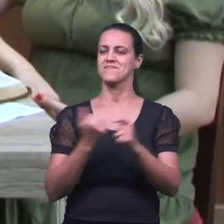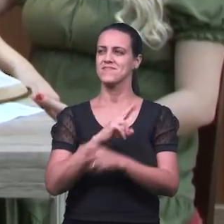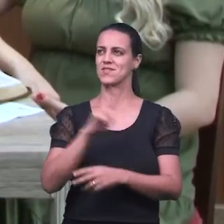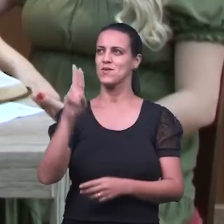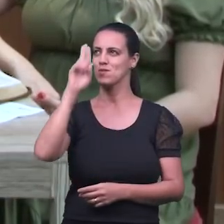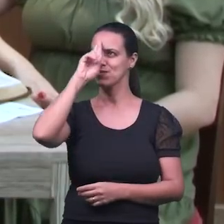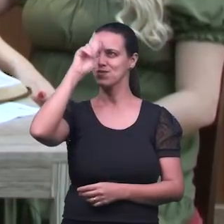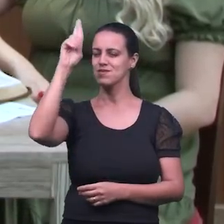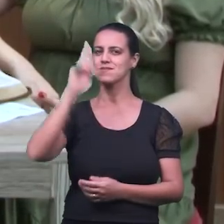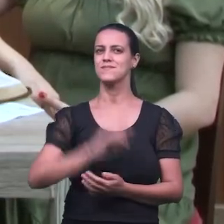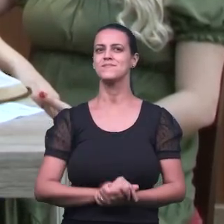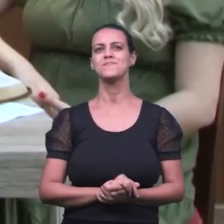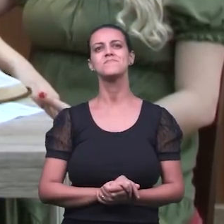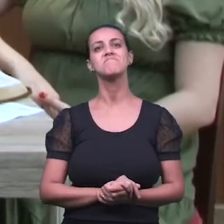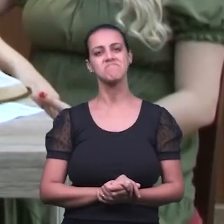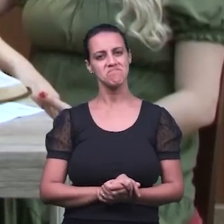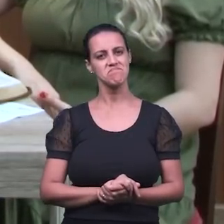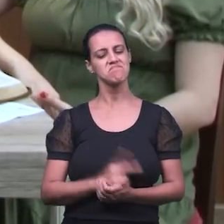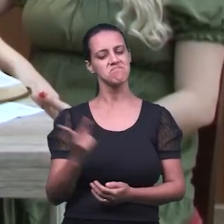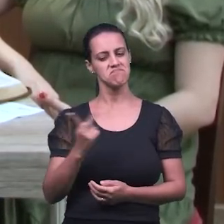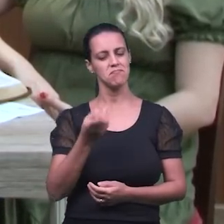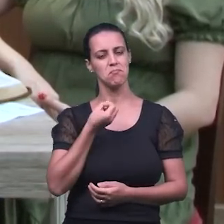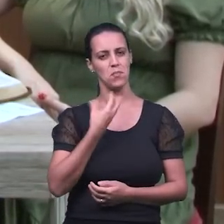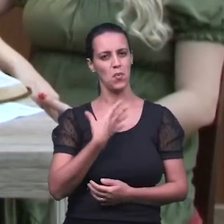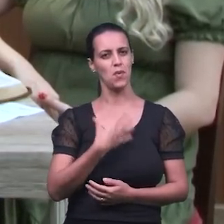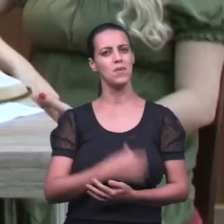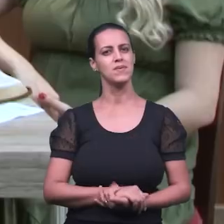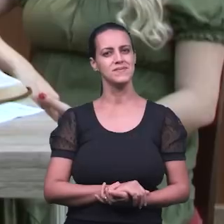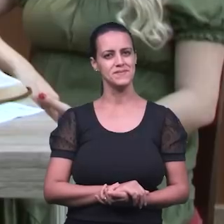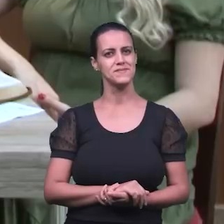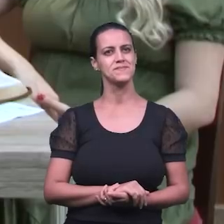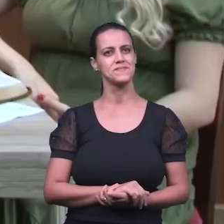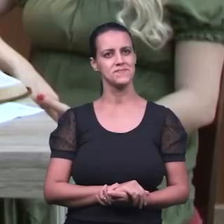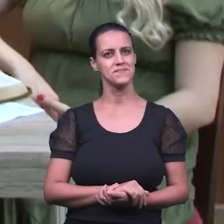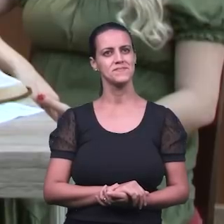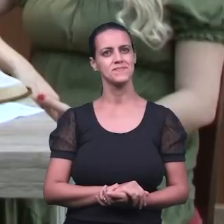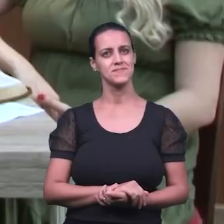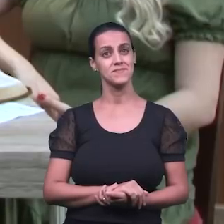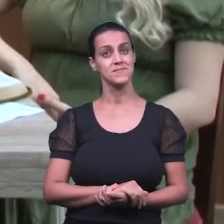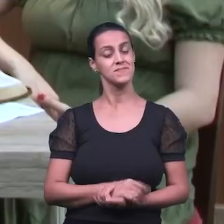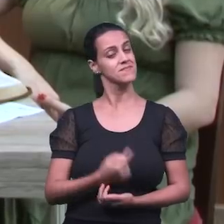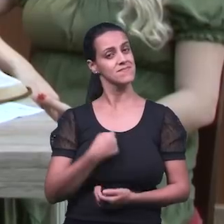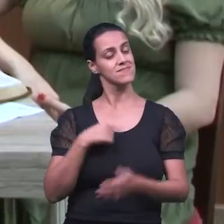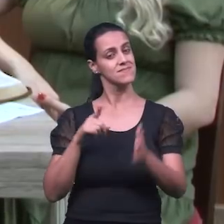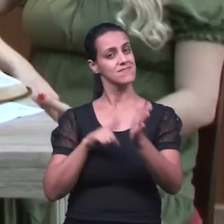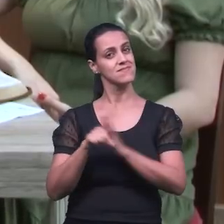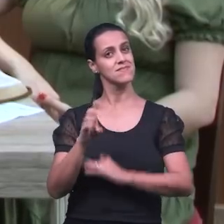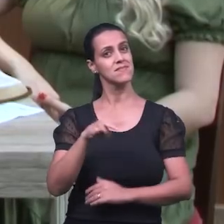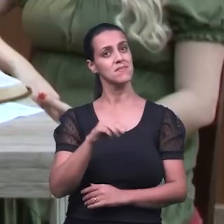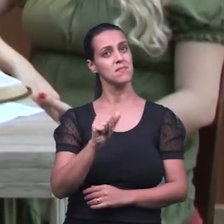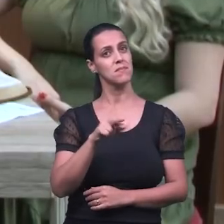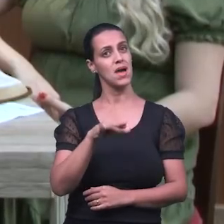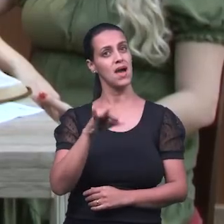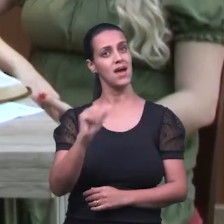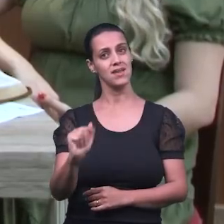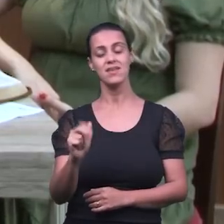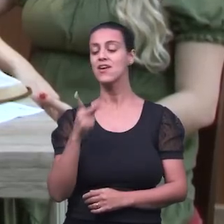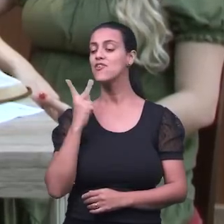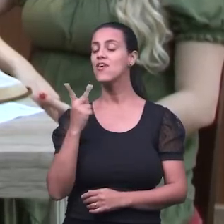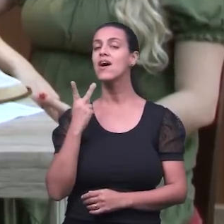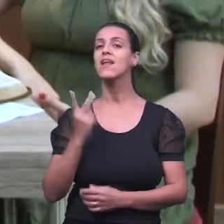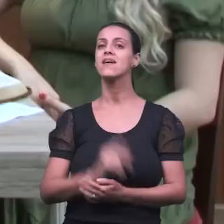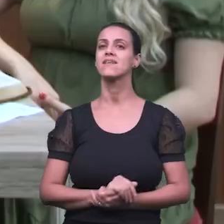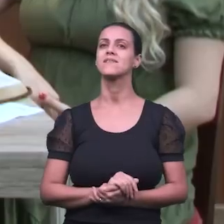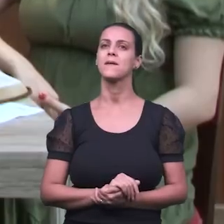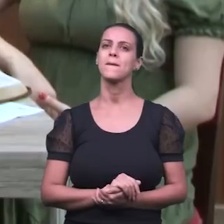nosso Deus. Mais duas participações muito boas, realmente muito boas. E eu agora pergunto aqui a Maria Luísa os comentários que ela tem a